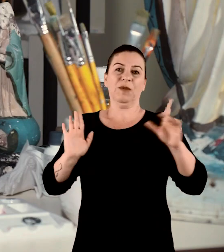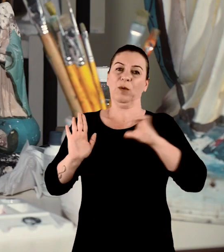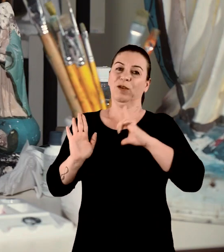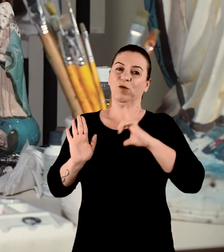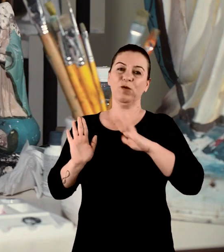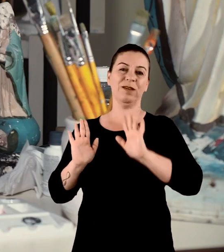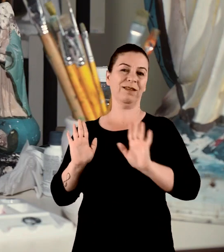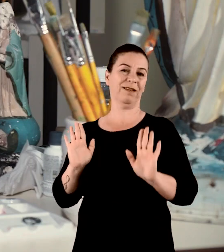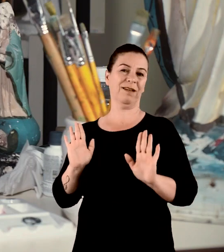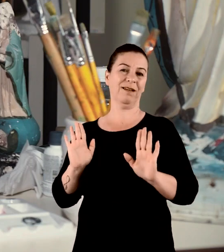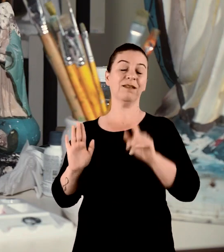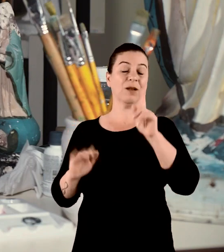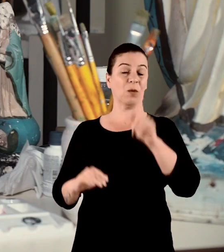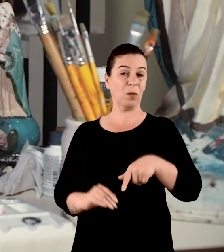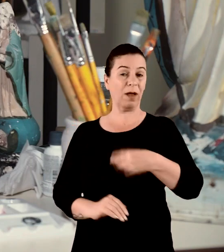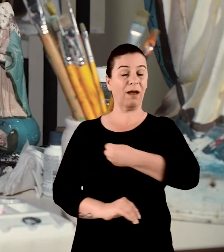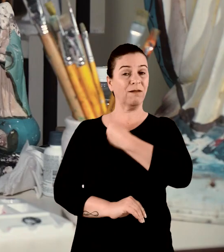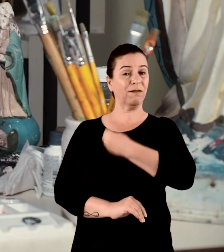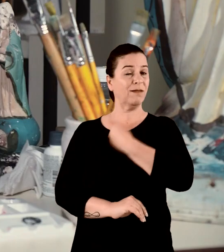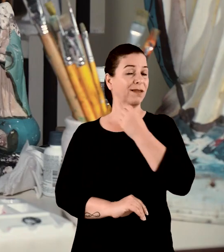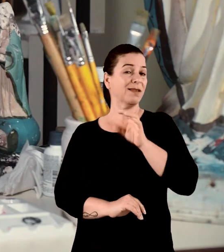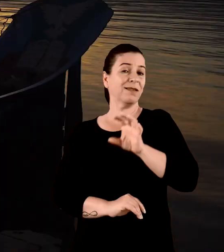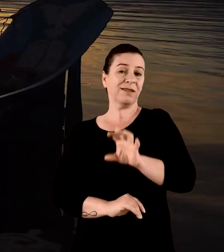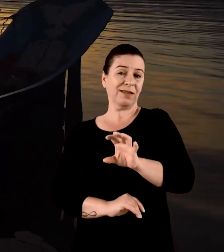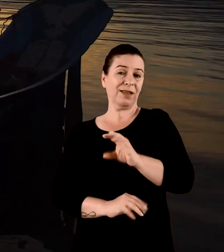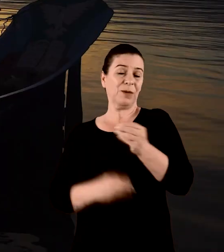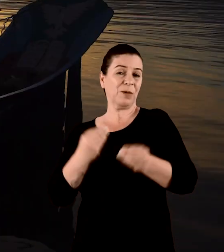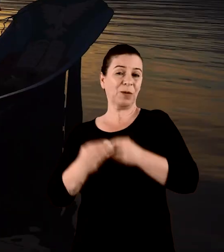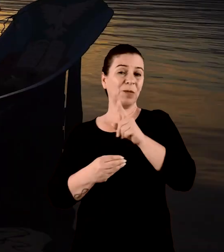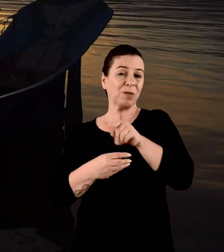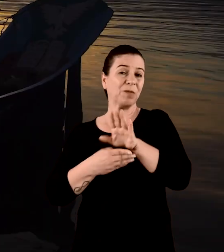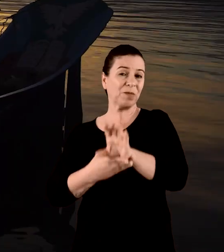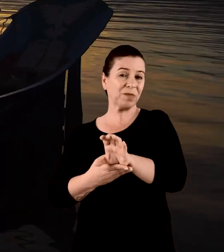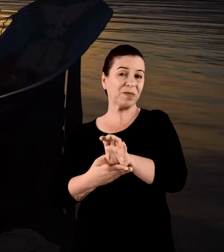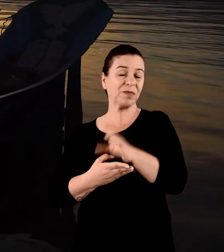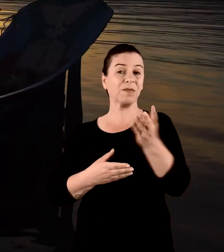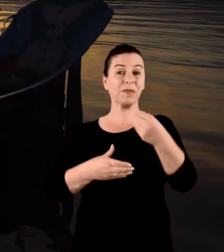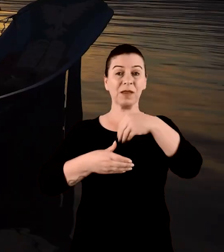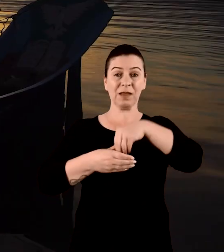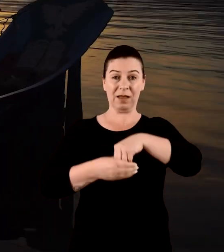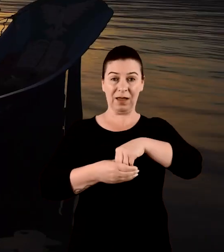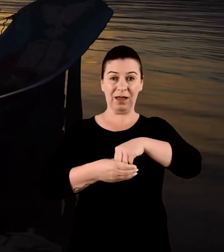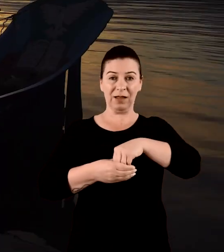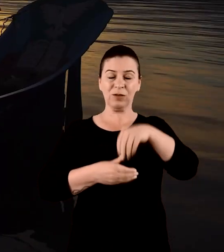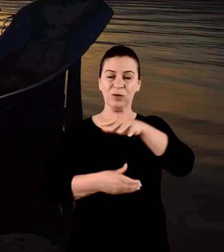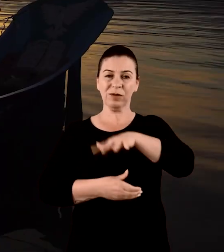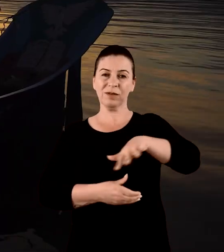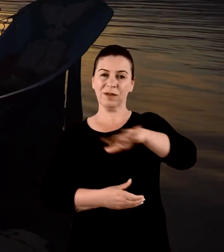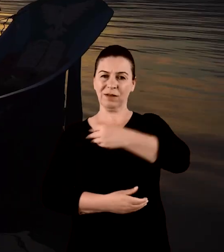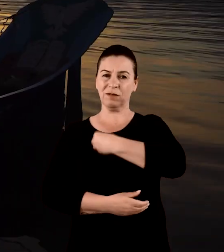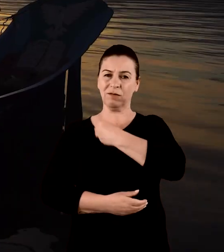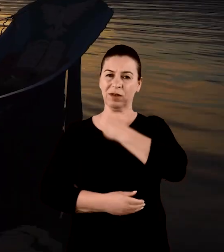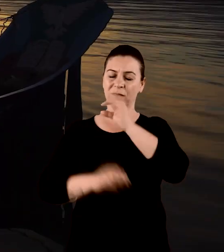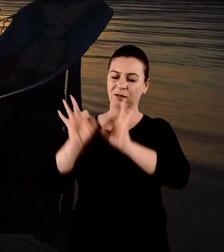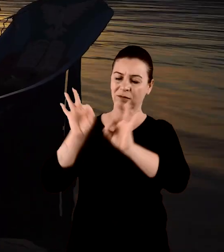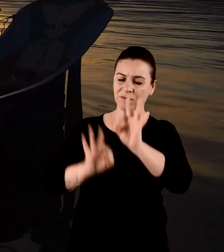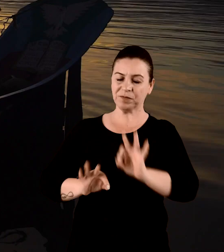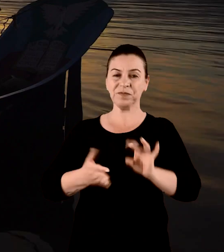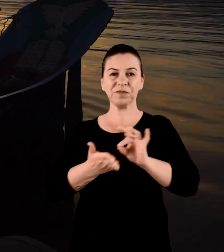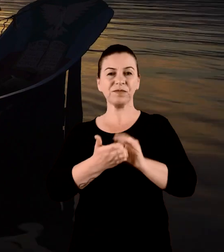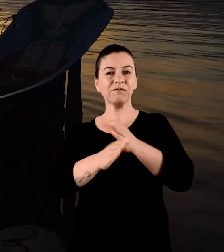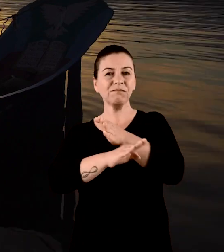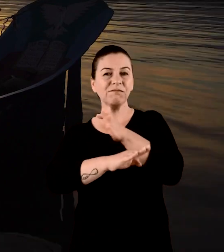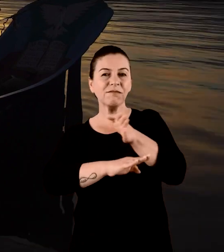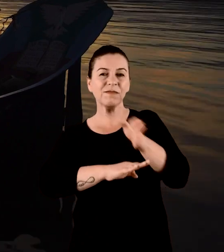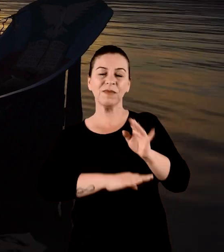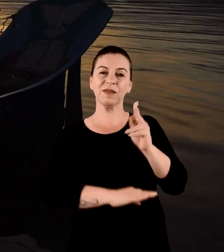Então, é a rotina, é a vida como ela é a vida como ela é. Dentro desse meu universo de restaurar,